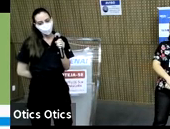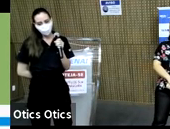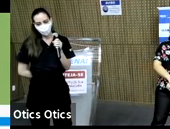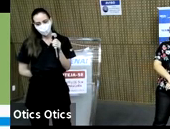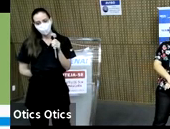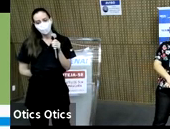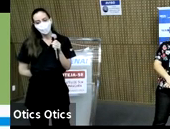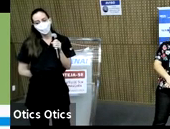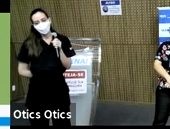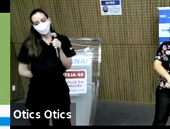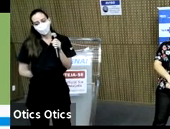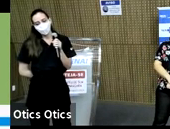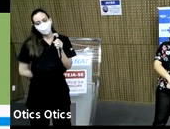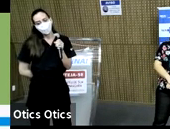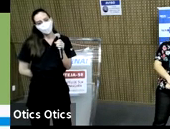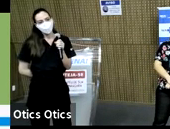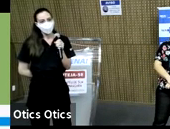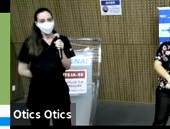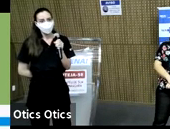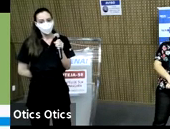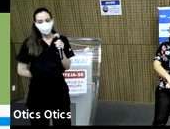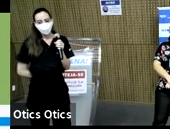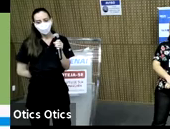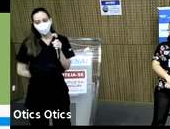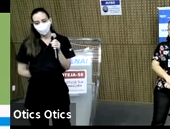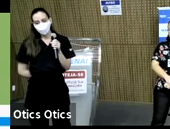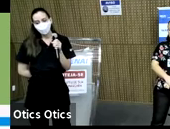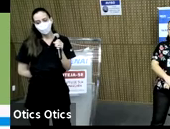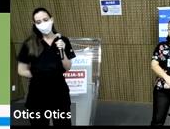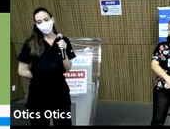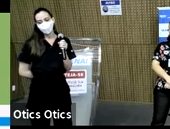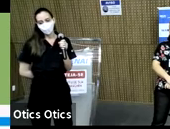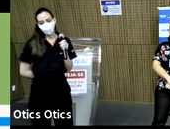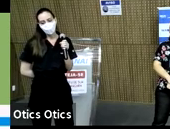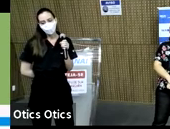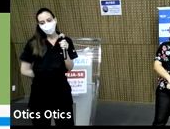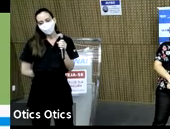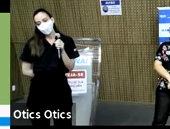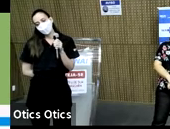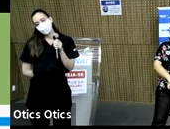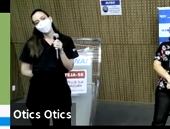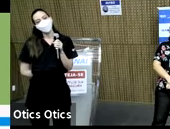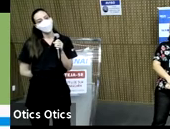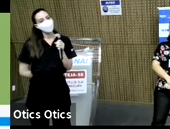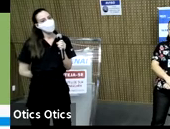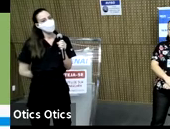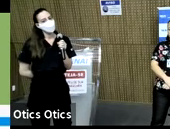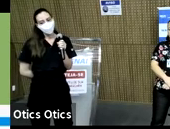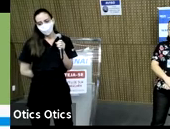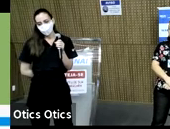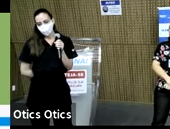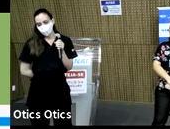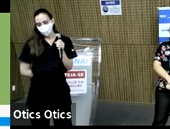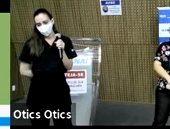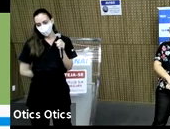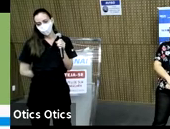Saúde do adolescente, a nossa população é de quase 1.000 adolescentes, né, nessa faixa etária, e agora no